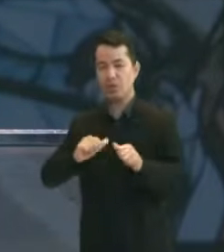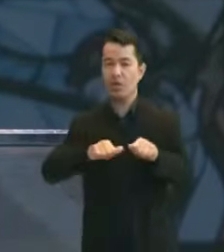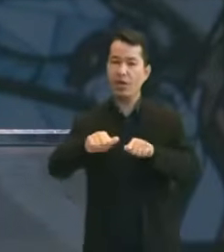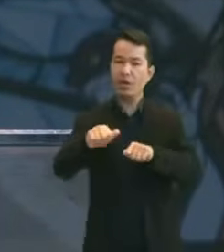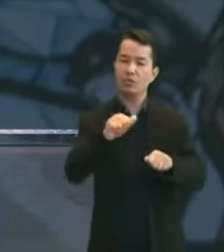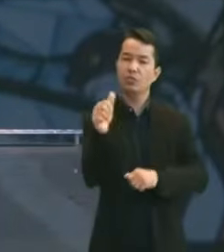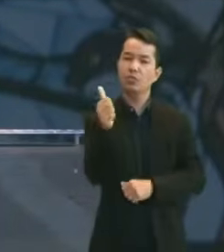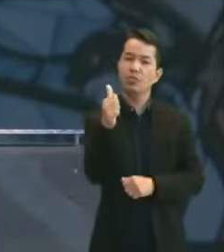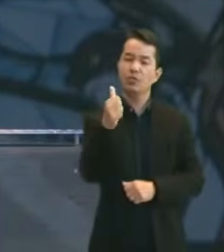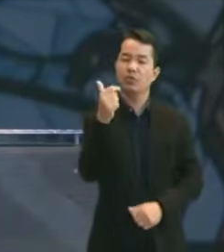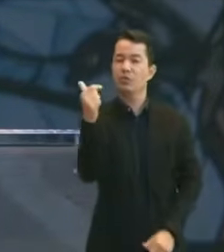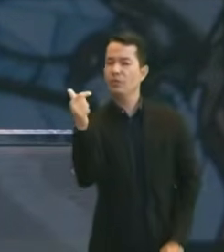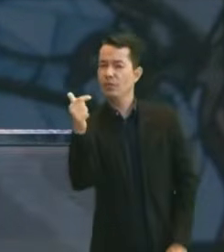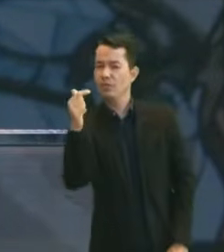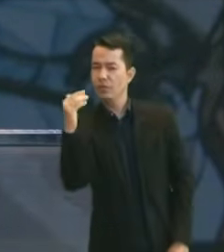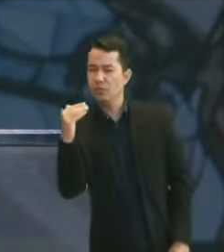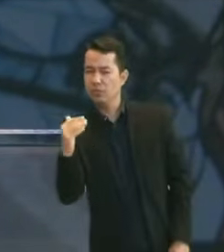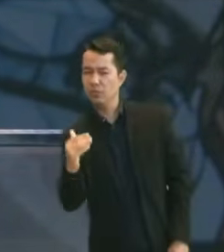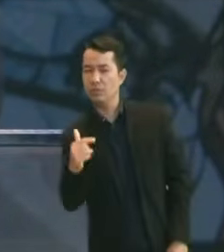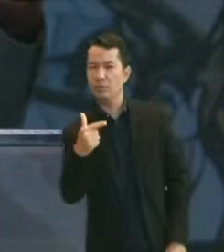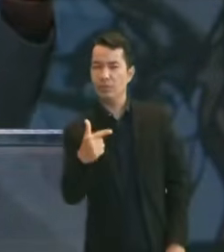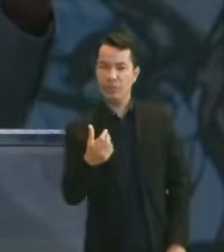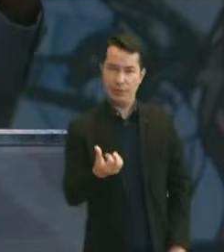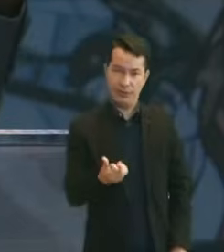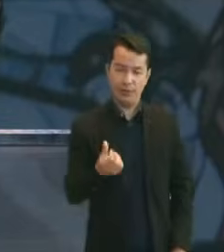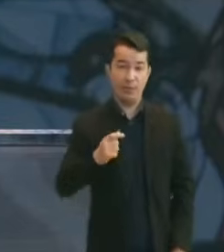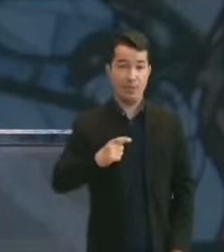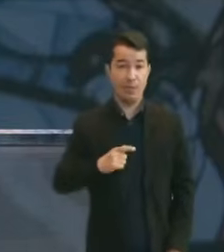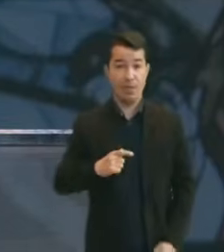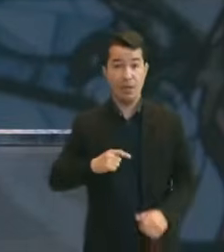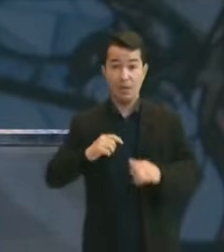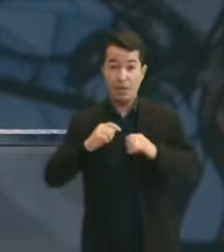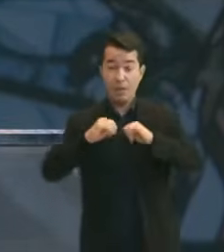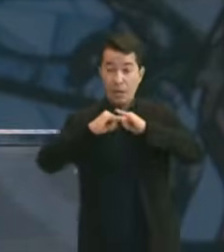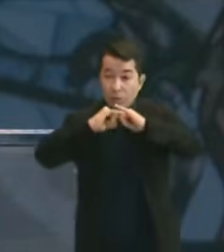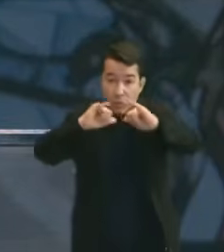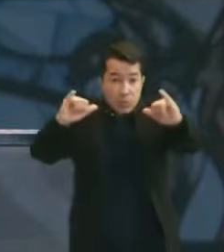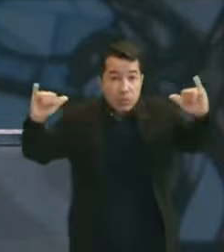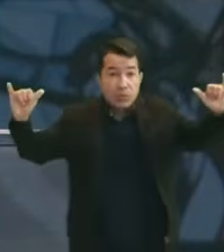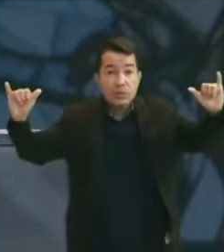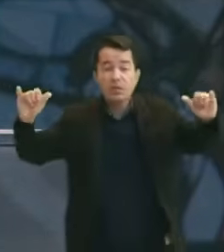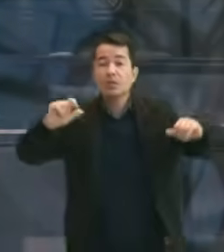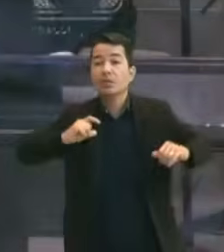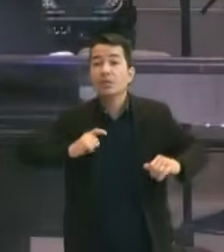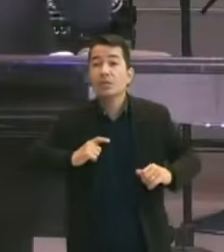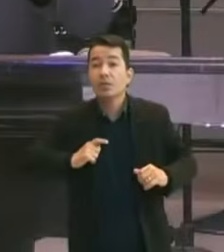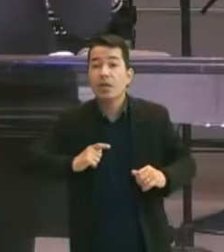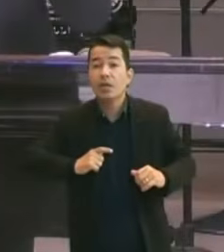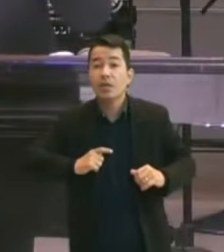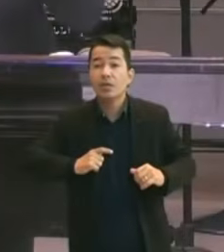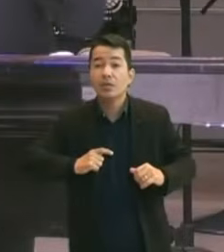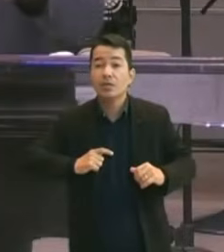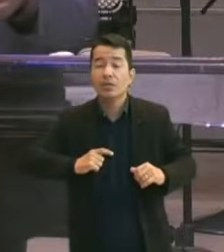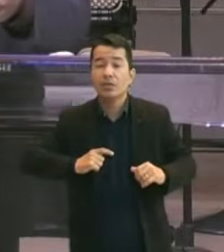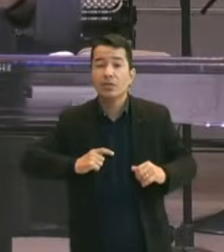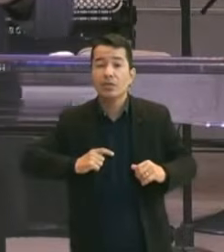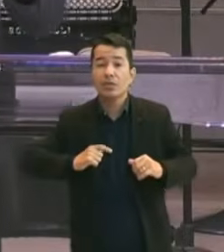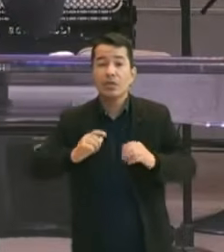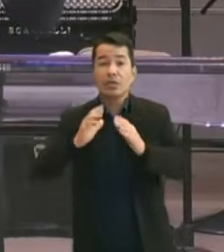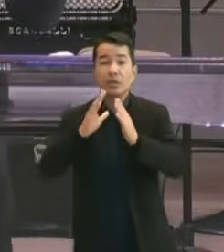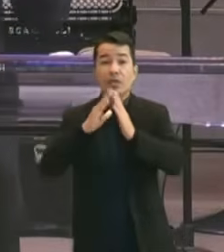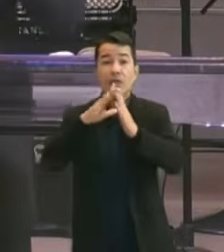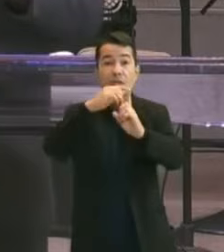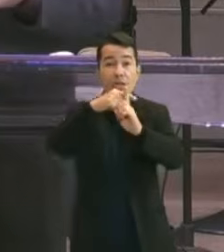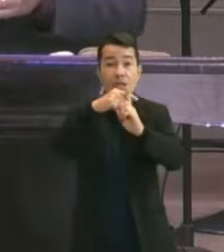22 a 26. A notícia a respeito deles, da igreja da Antioquia, chegou aos ouvidos da igreja